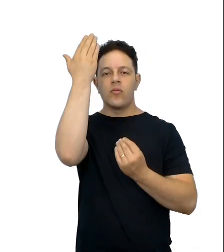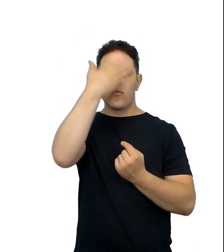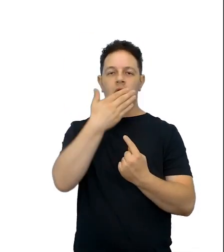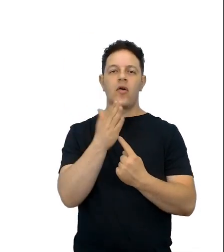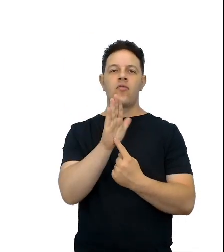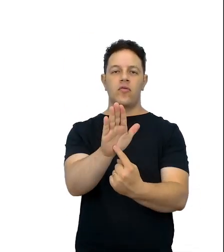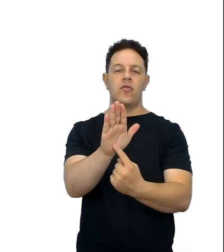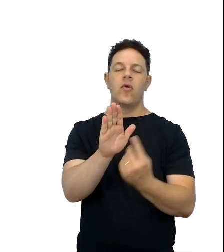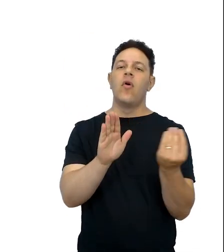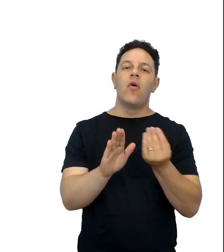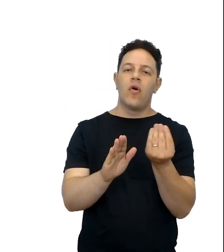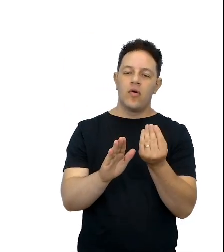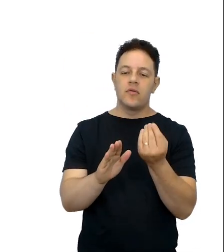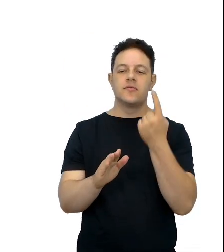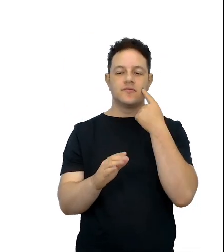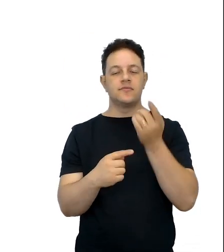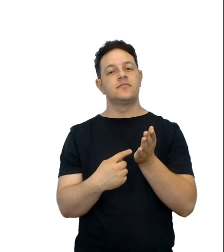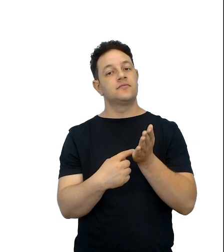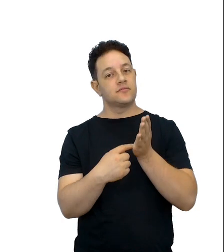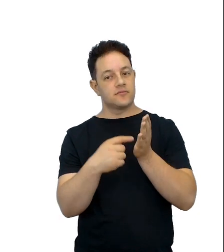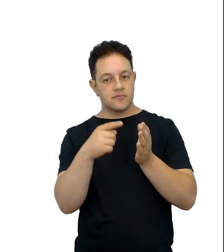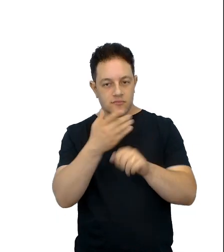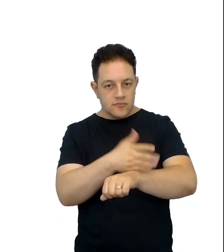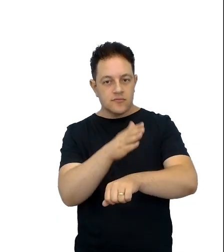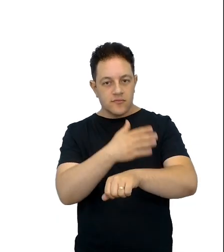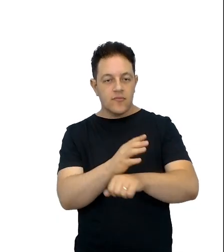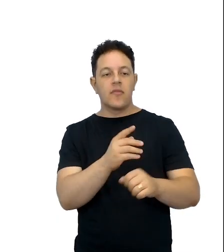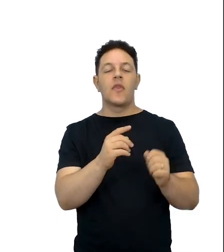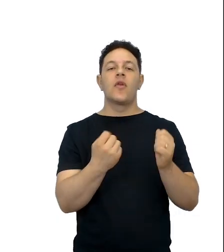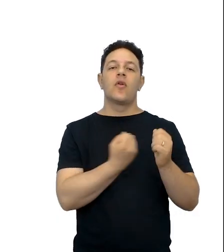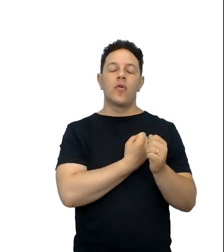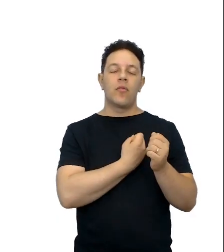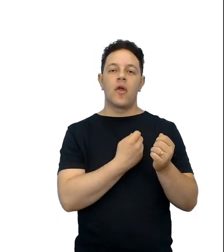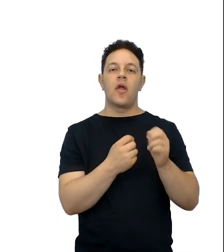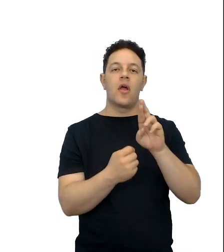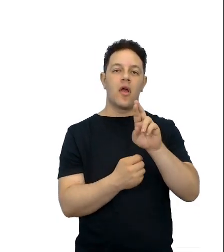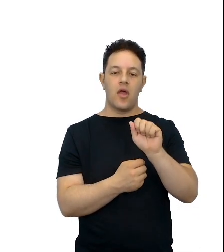como representar os números racionais positivos na forma